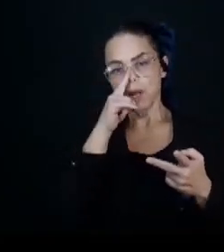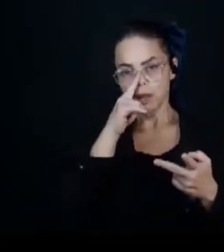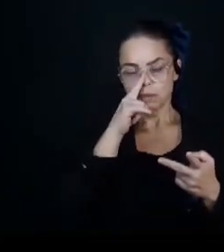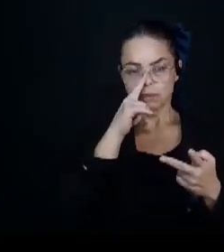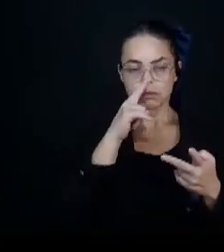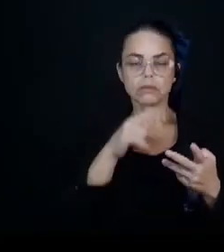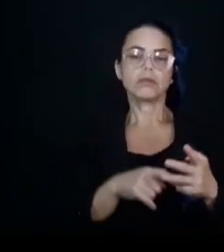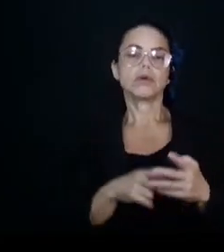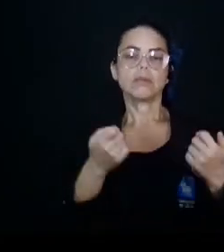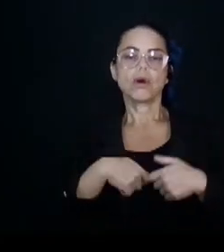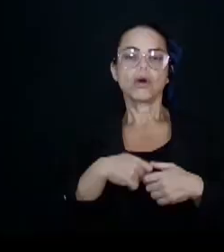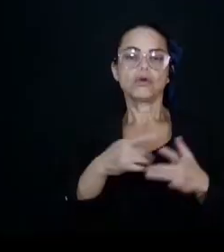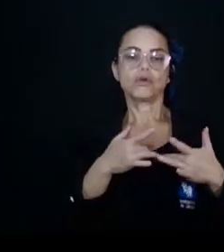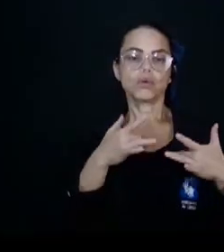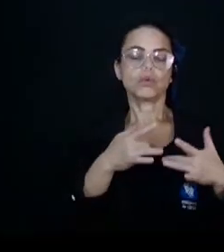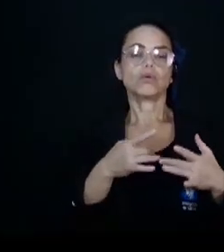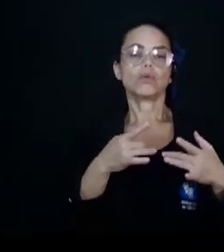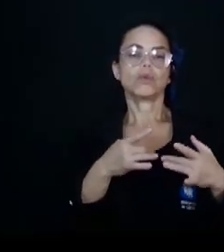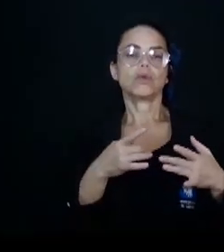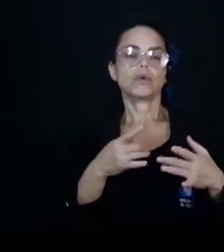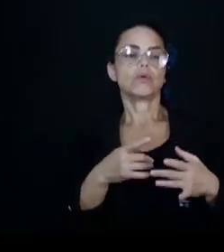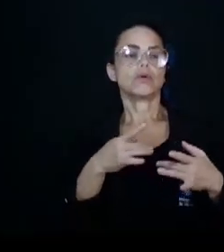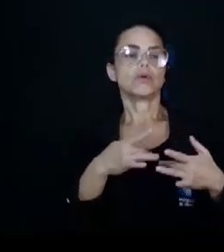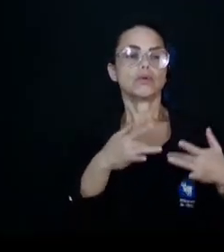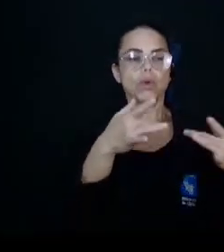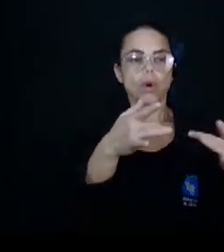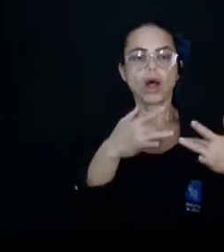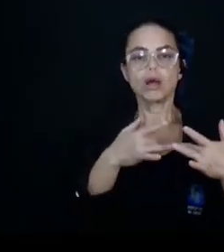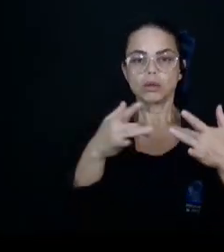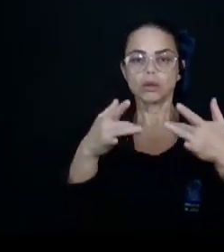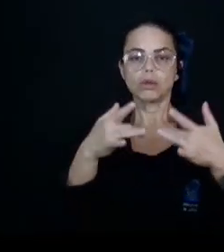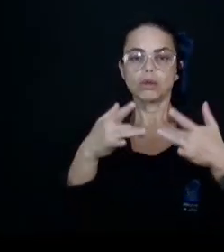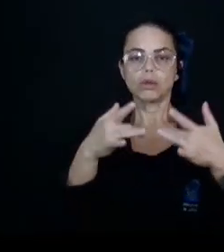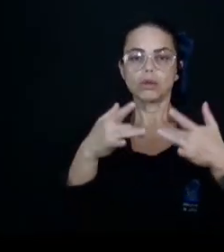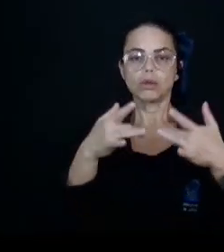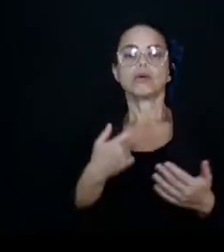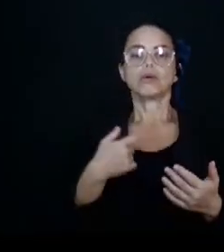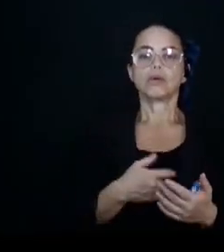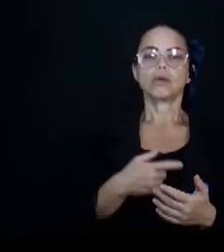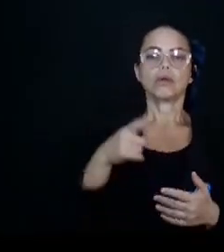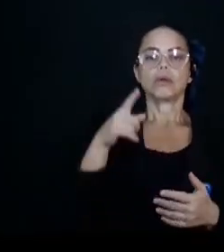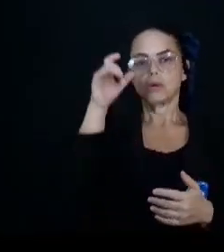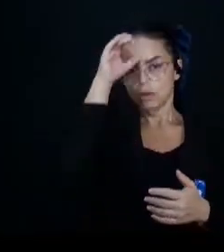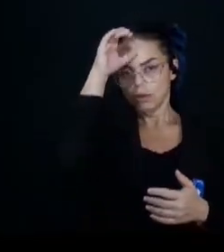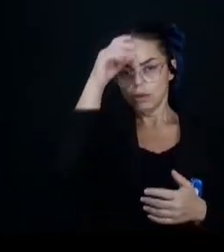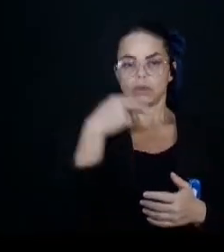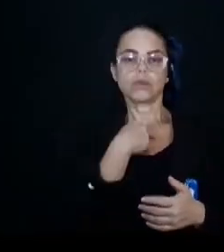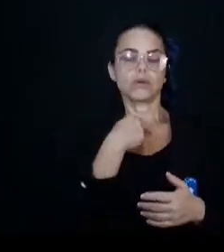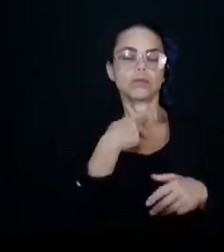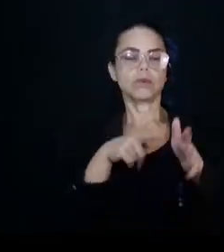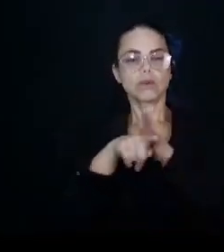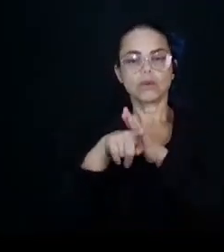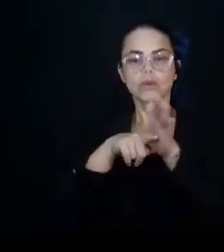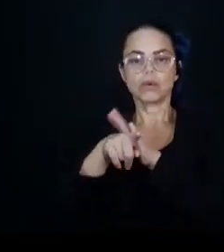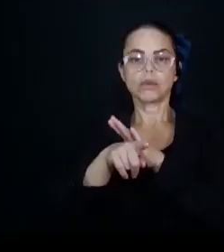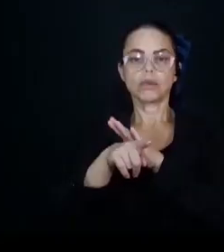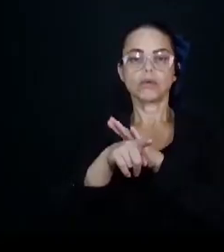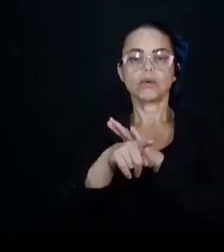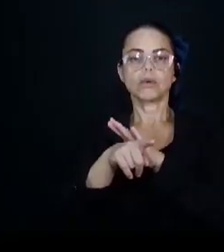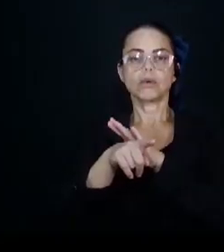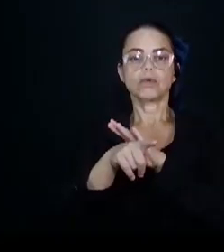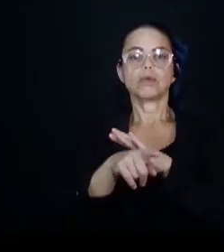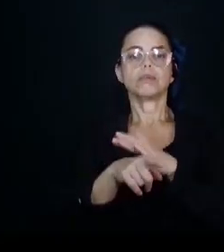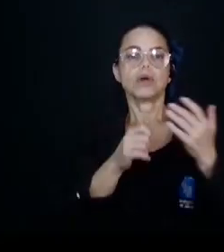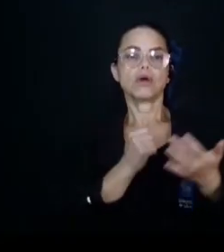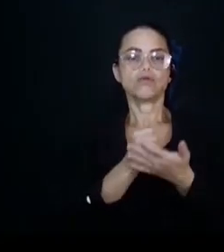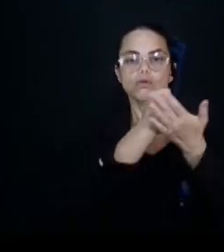Então, por exemplo, primos, tios, eles não vão entrar nessa pesquisa, eles vão entrar no banco de doadores, como os